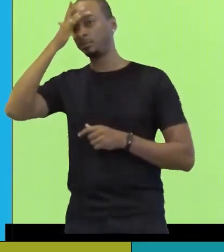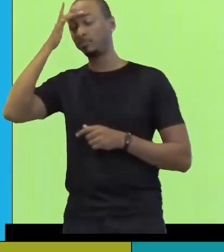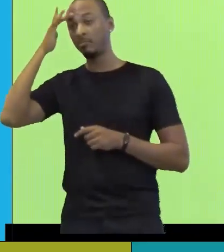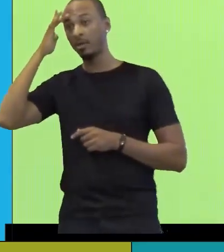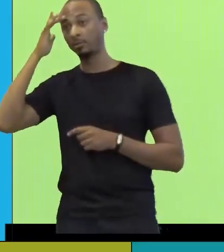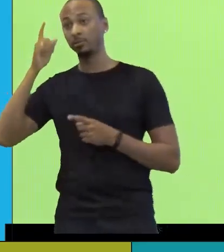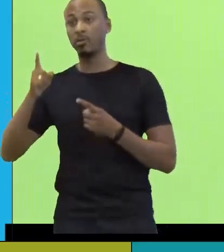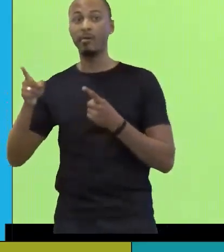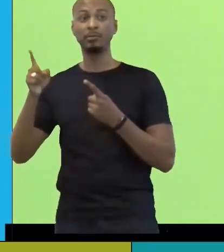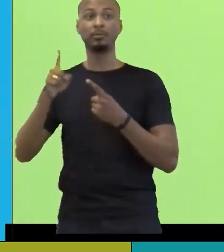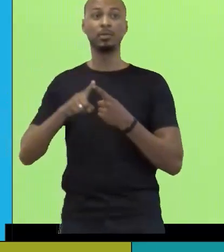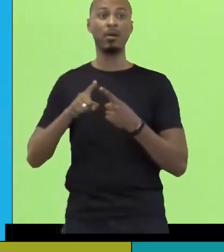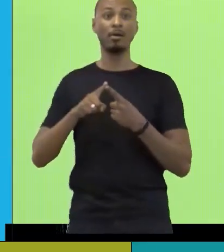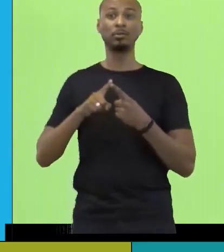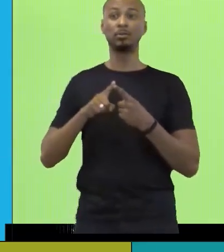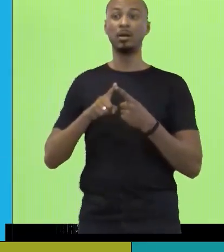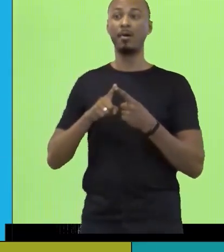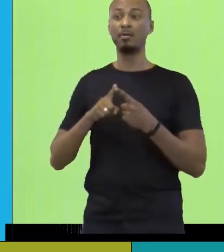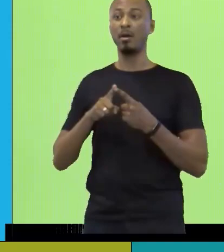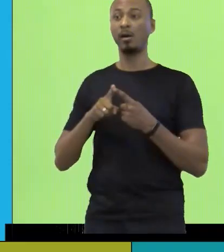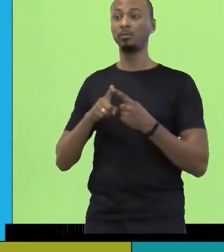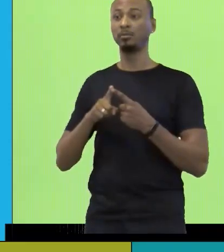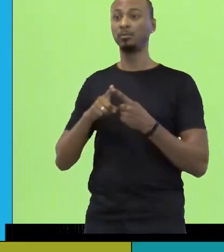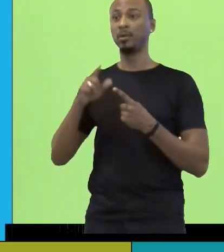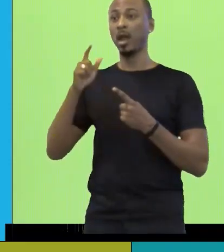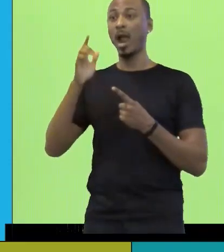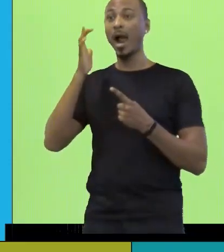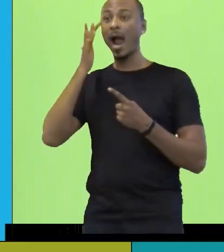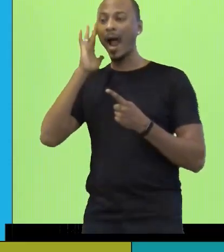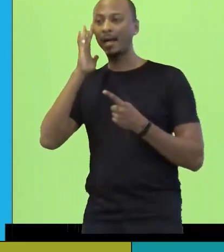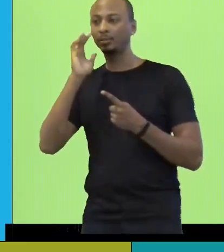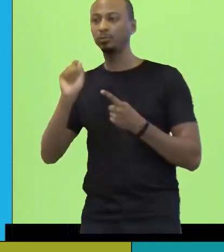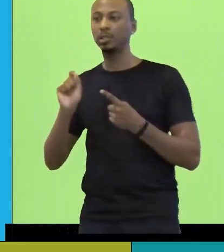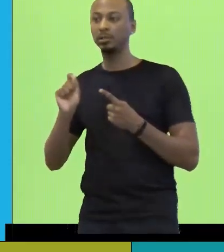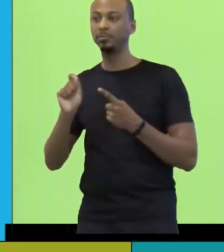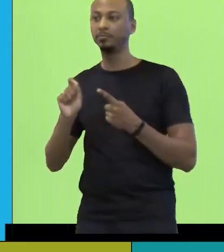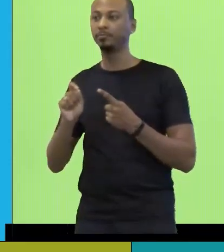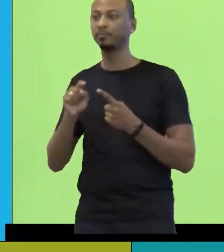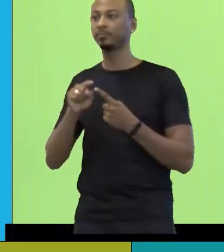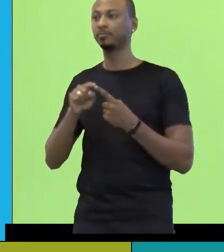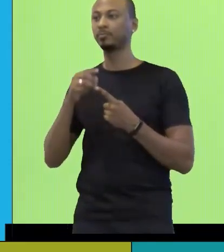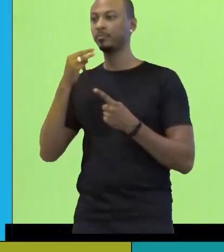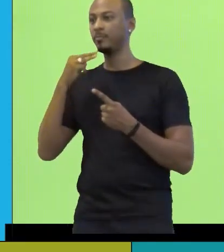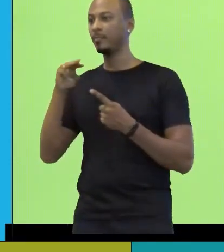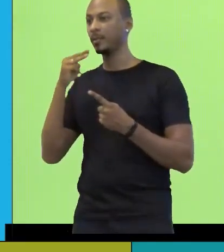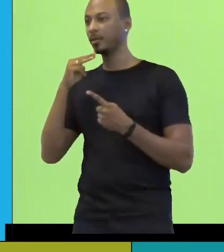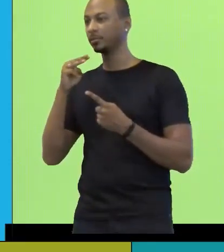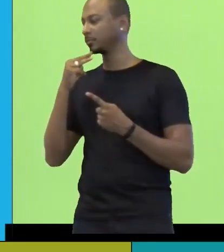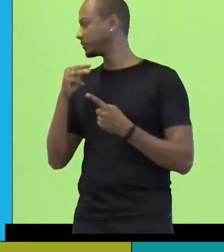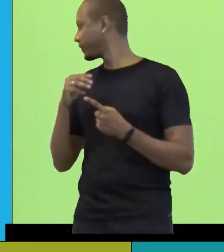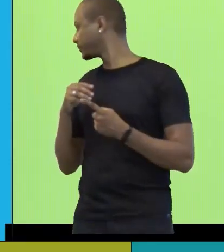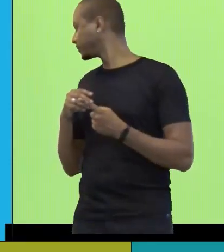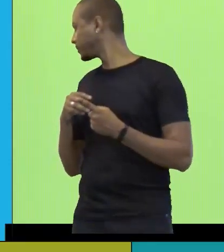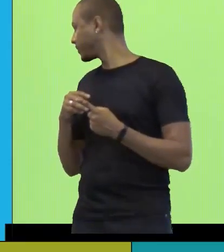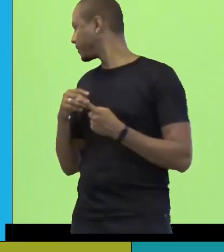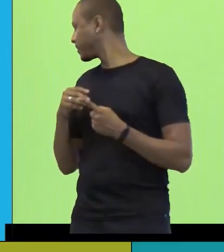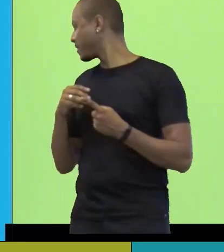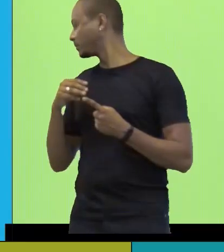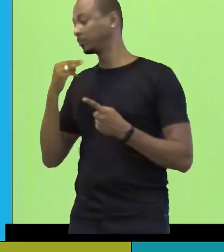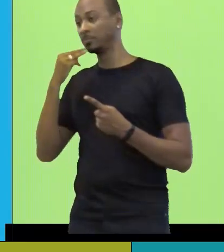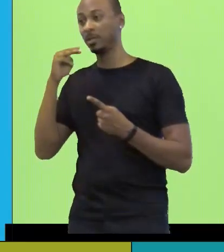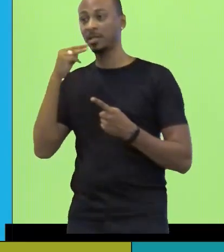que Maquiavel é absolutista. Olha aí, muita gente levantou, muita gente ouviu falar. Pois deixa eu dizer uma coisa para